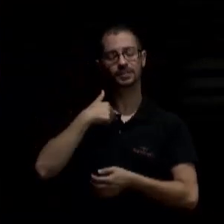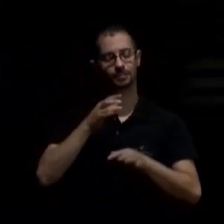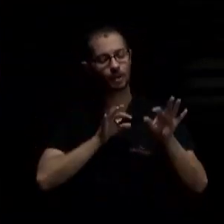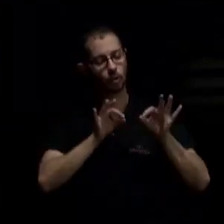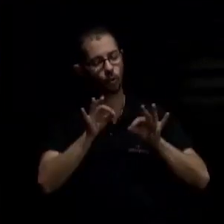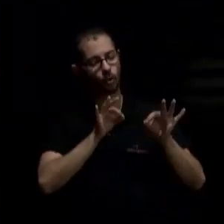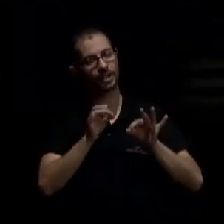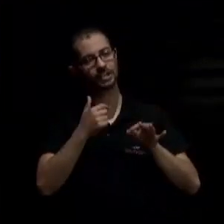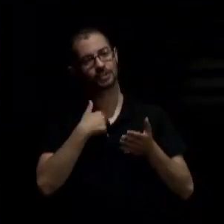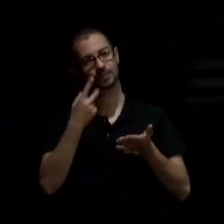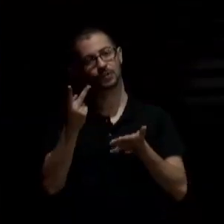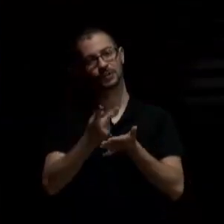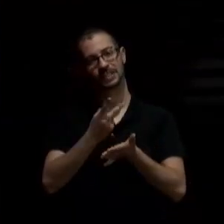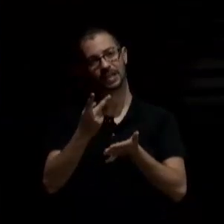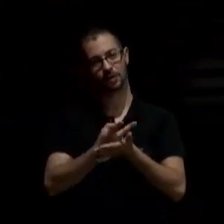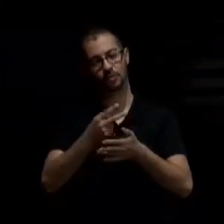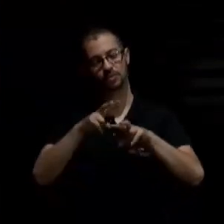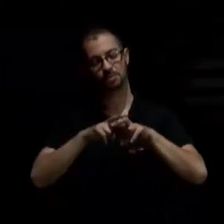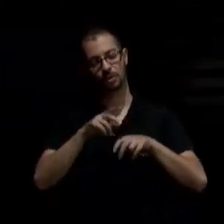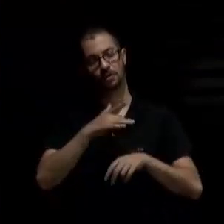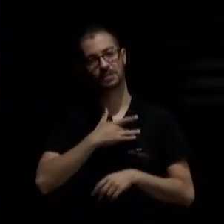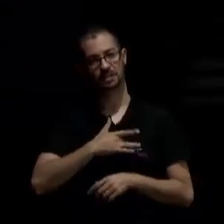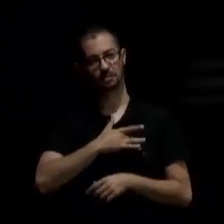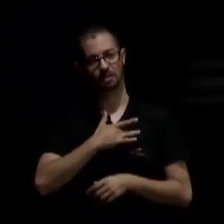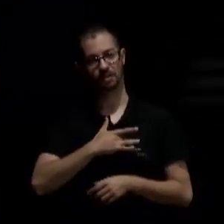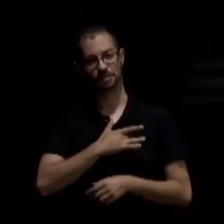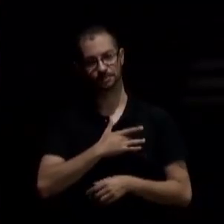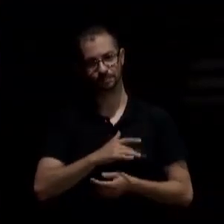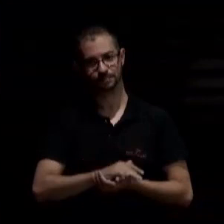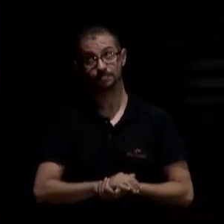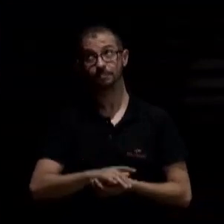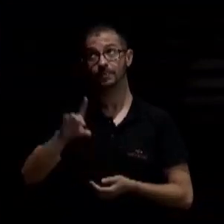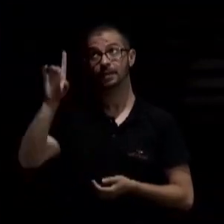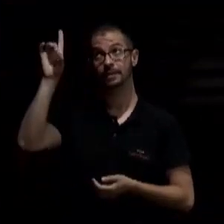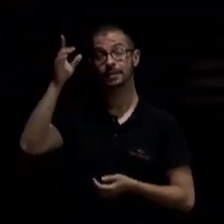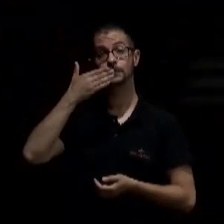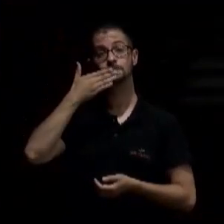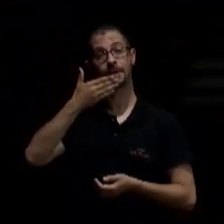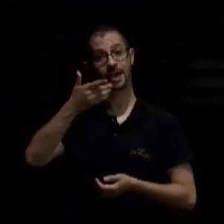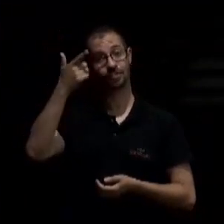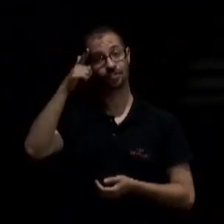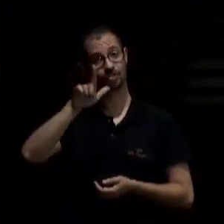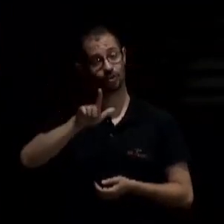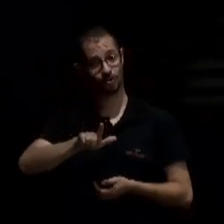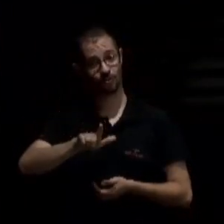minhas besteiras, por misericórdia. Ele pede outra vez pela unidade. Aí ele